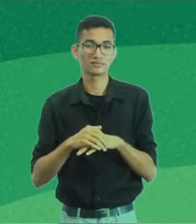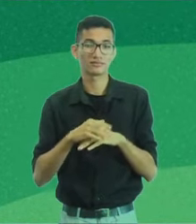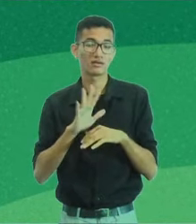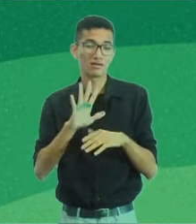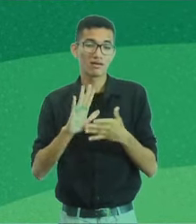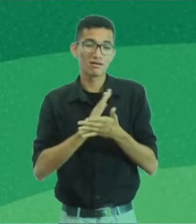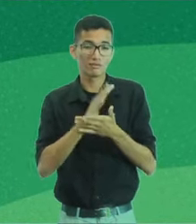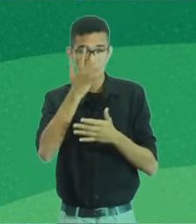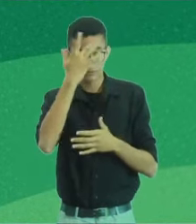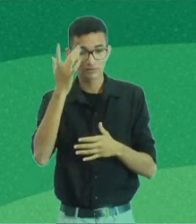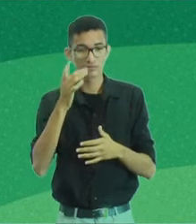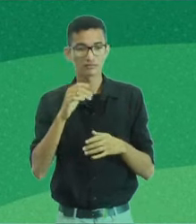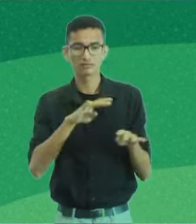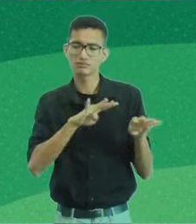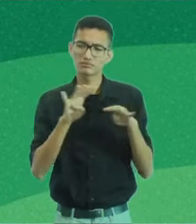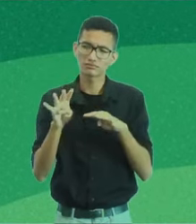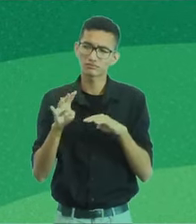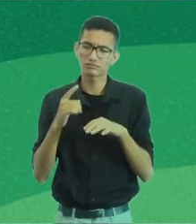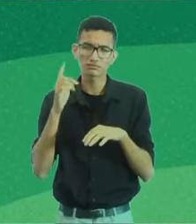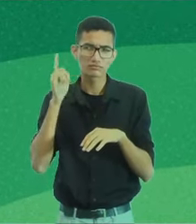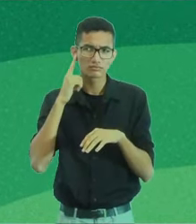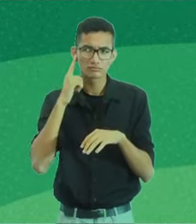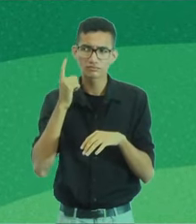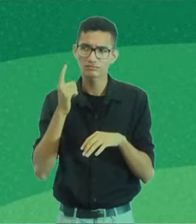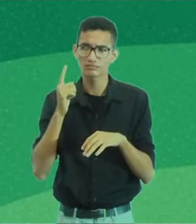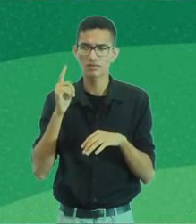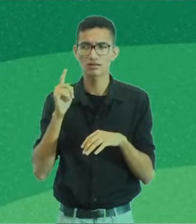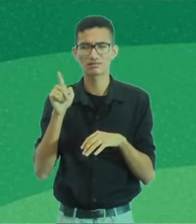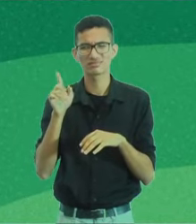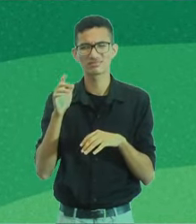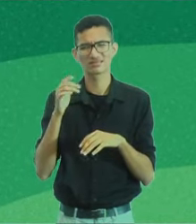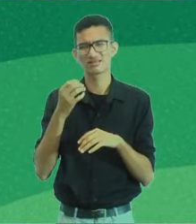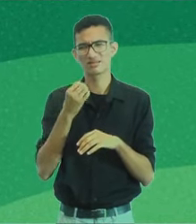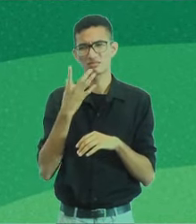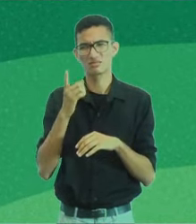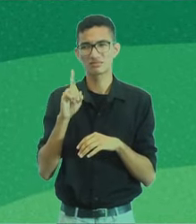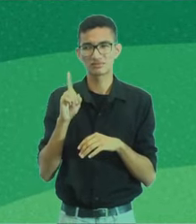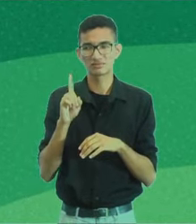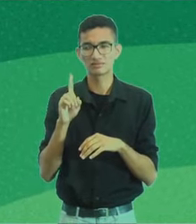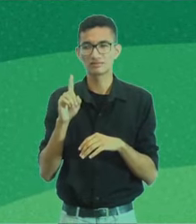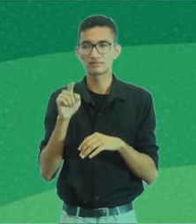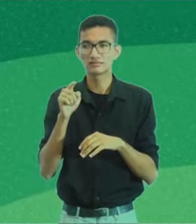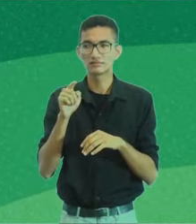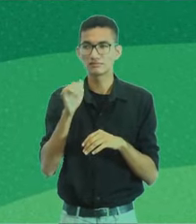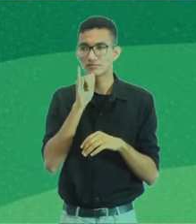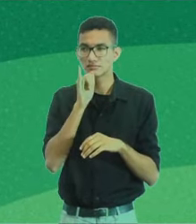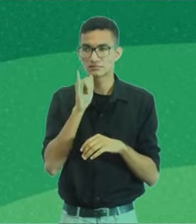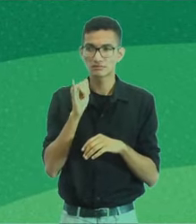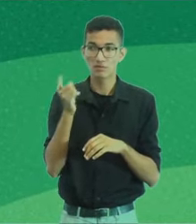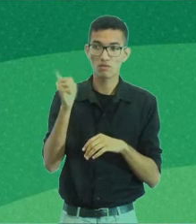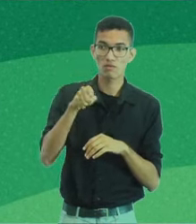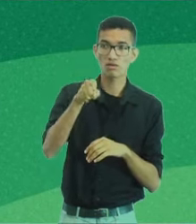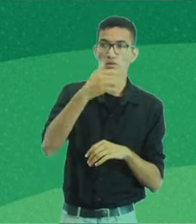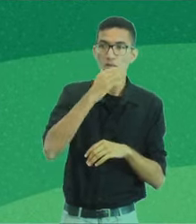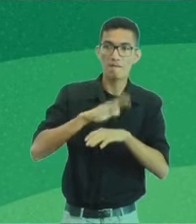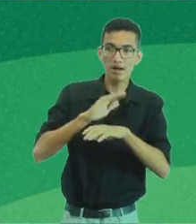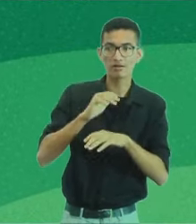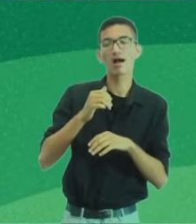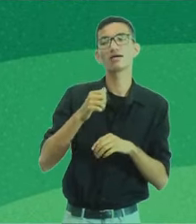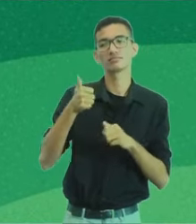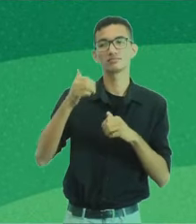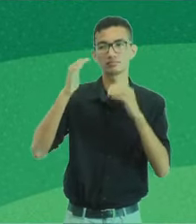escutariam essas mensagens elas viessem da boca de uma pessoa como eu O que é muito esquisito de novo